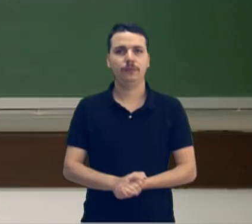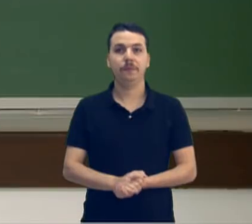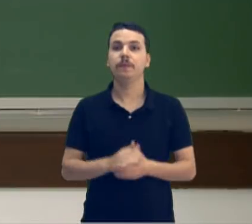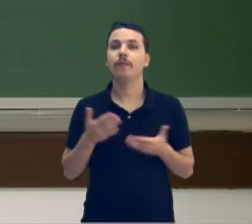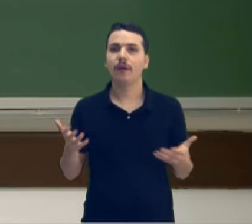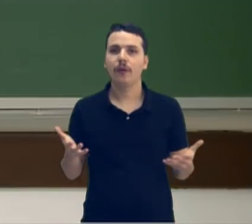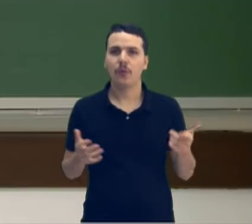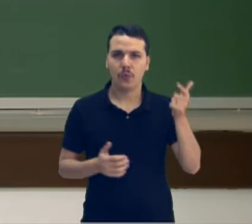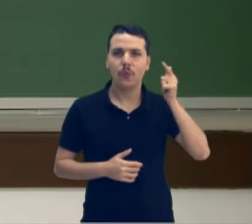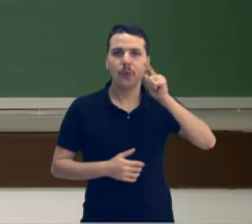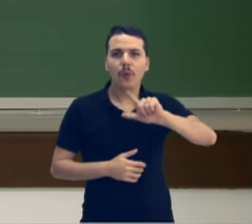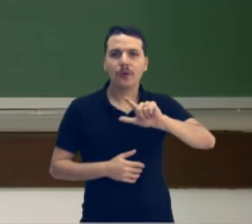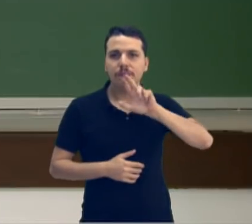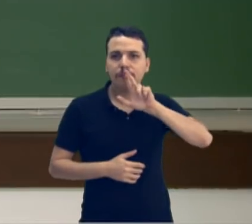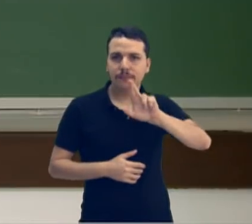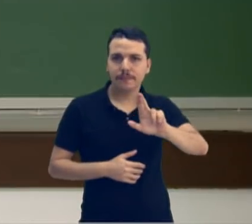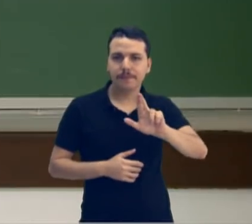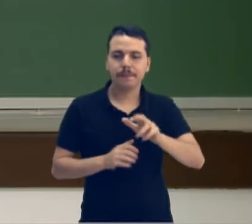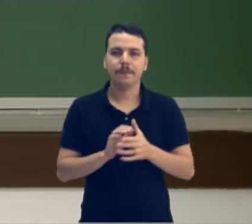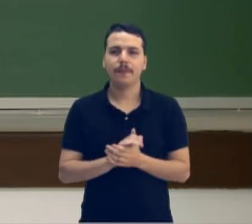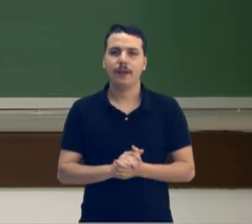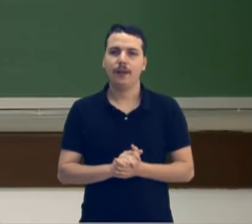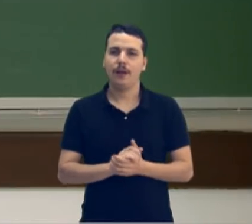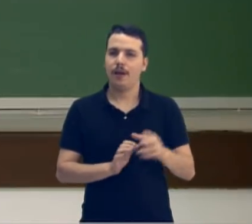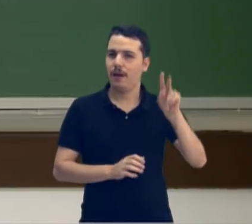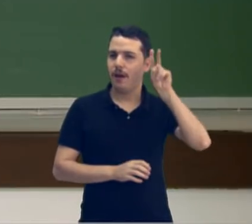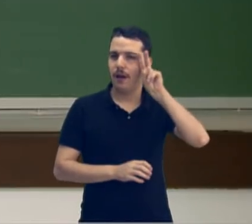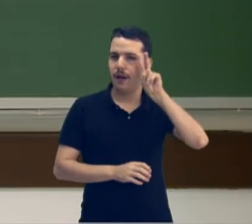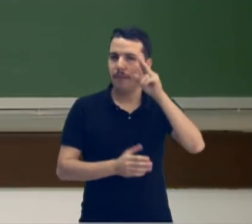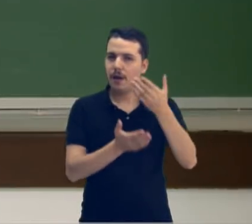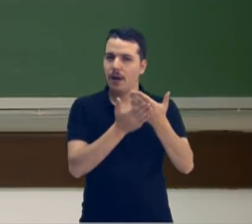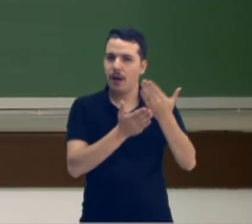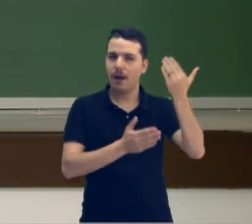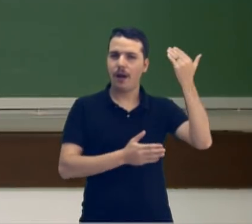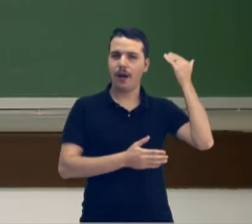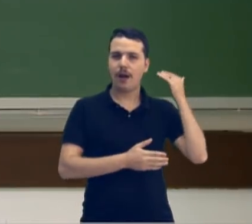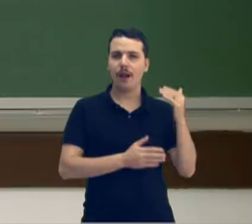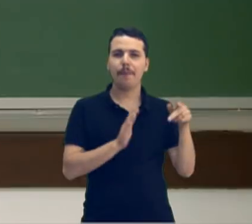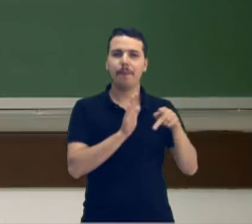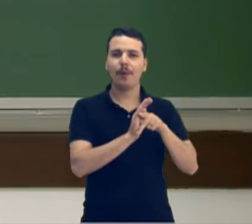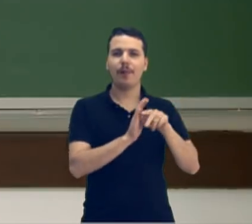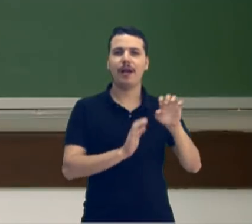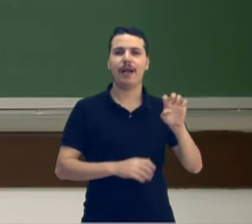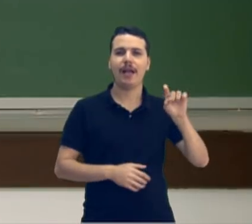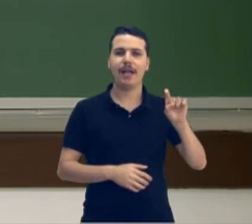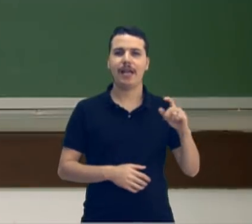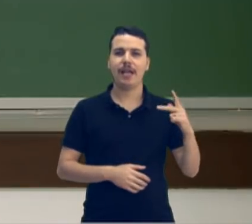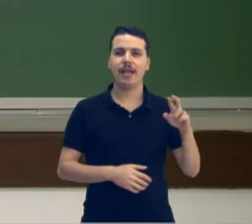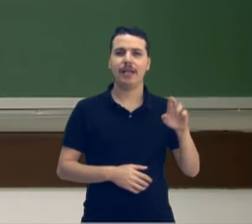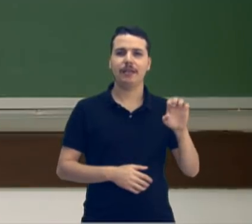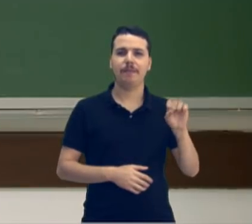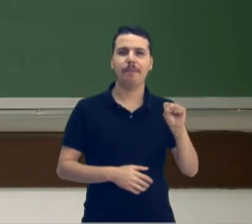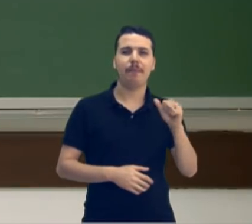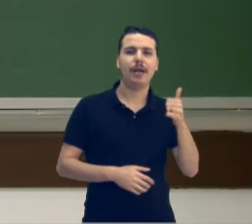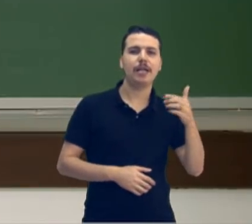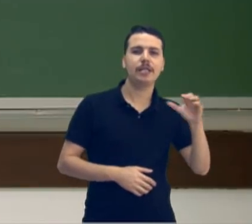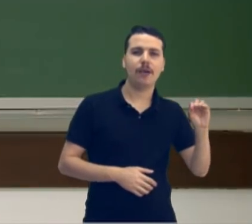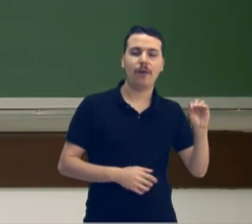E aí, conseguiram resolver? Vamos lembrar da aula de expressão? O que eu resolvo primeiro? As